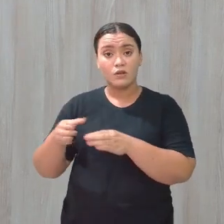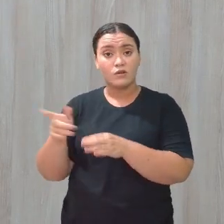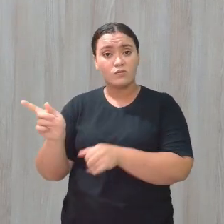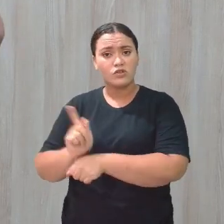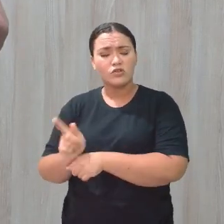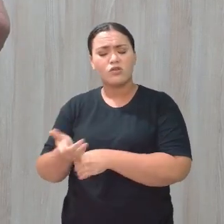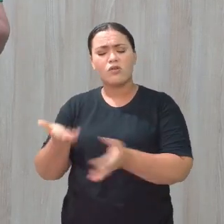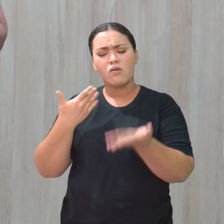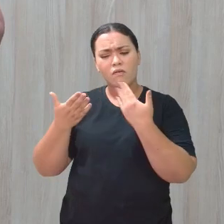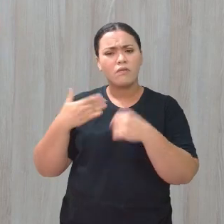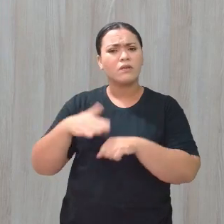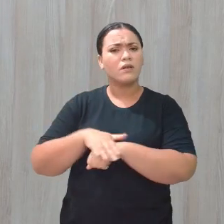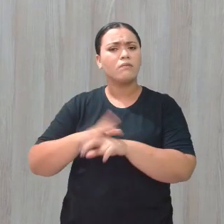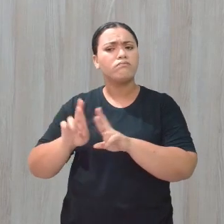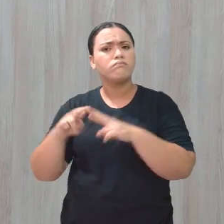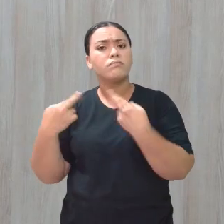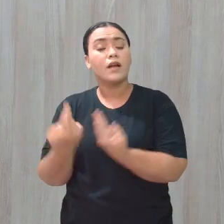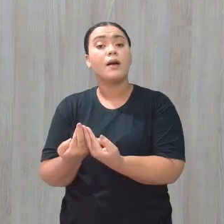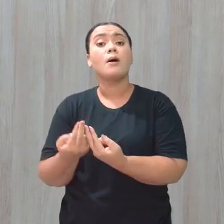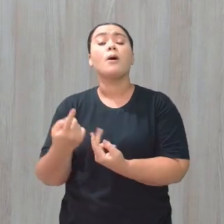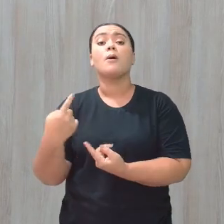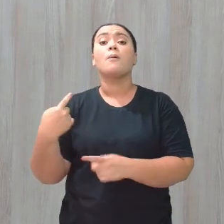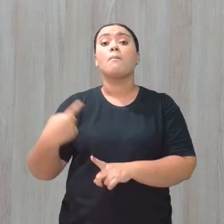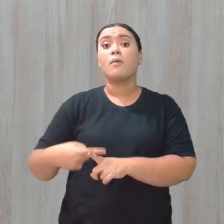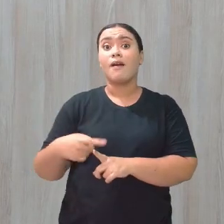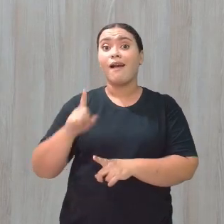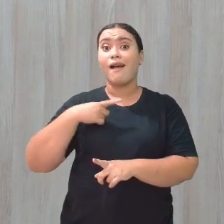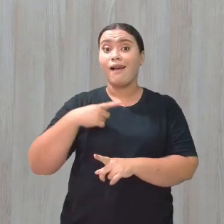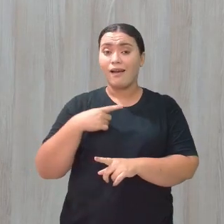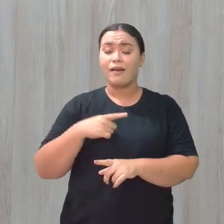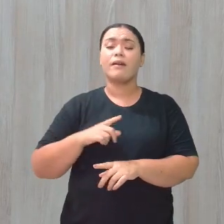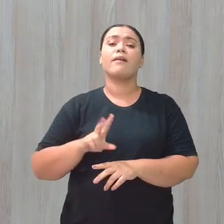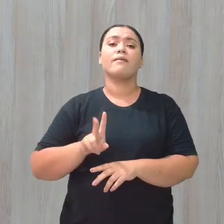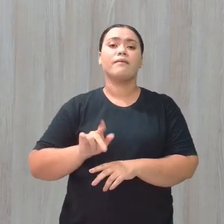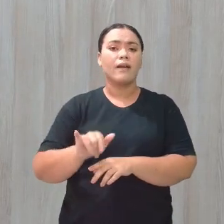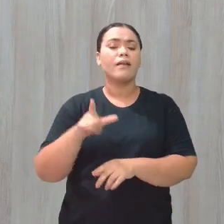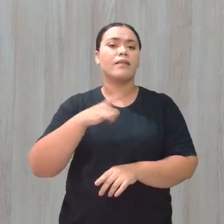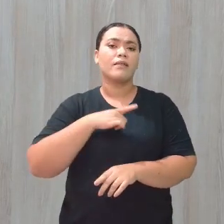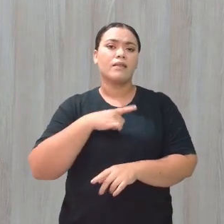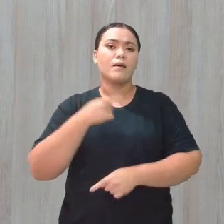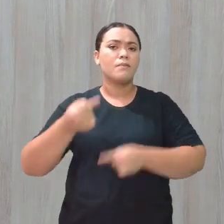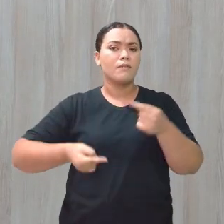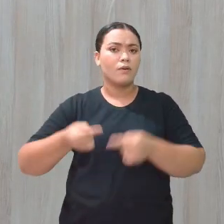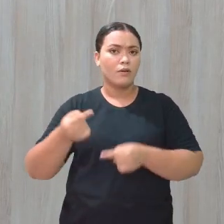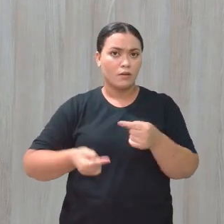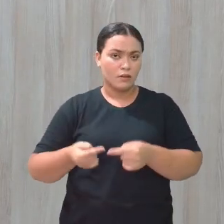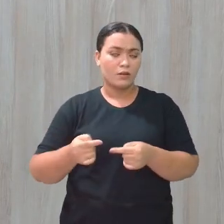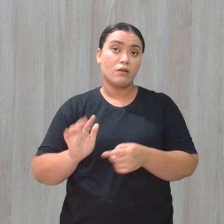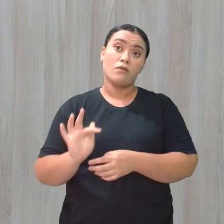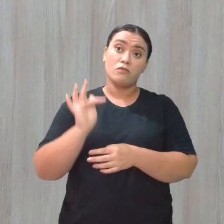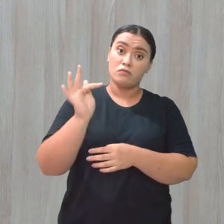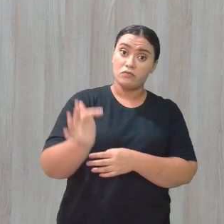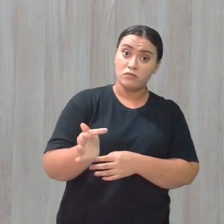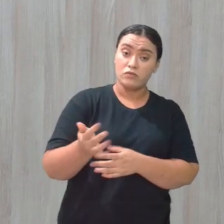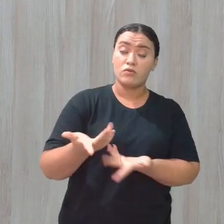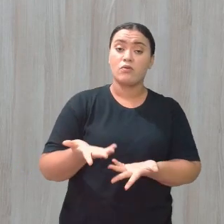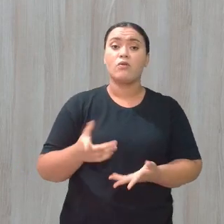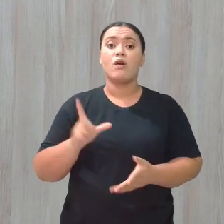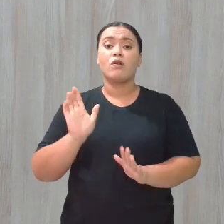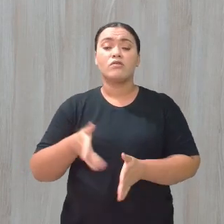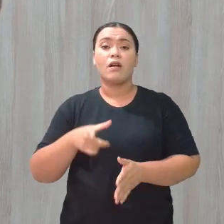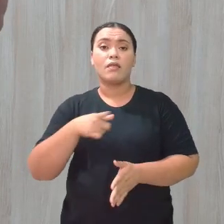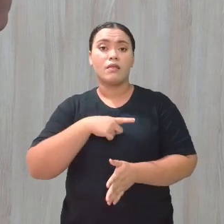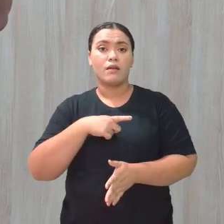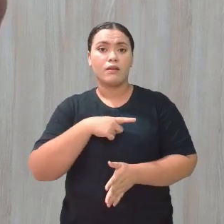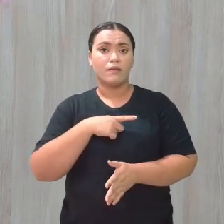reúne, porque certamente haverá políticas já implementadas ou políticas que poderão ser implementadas